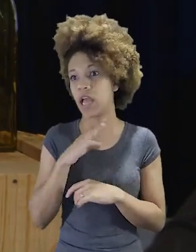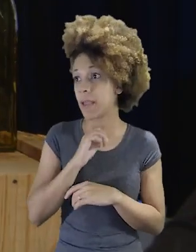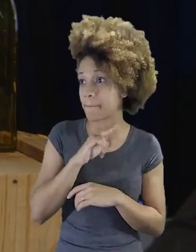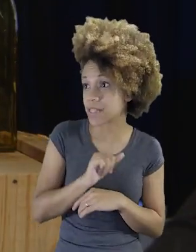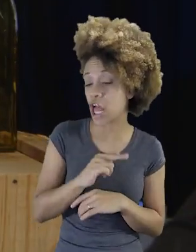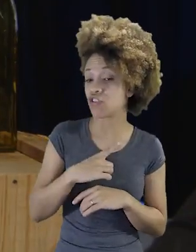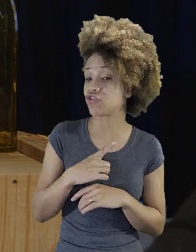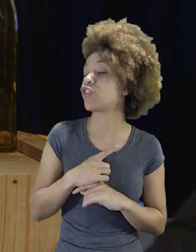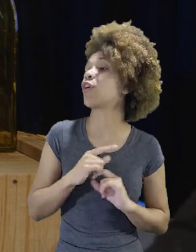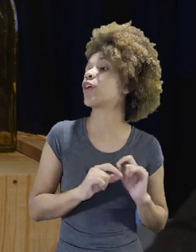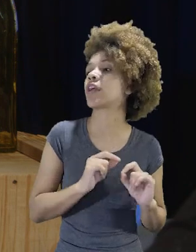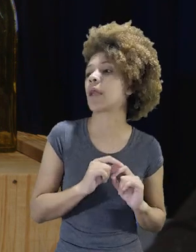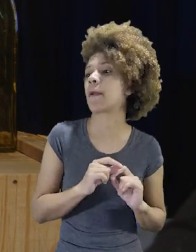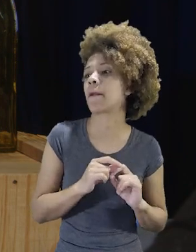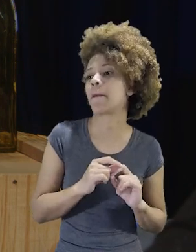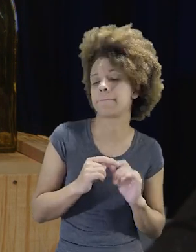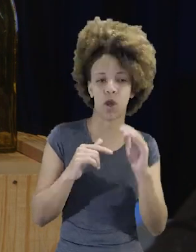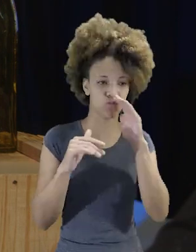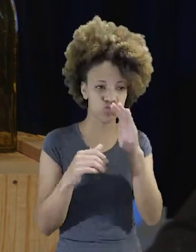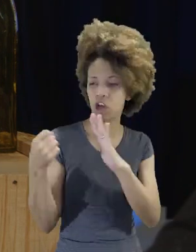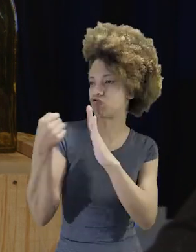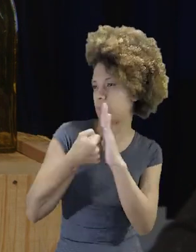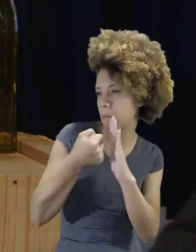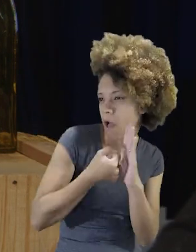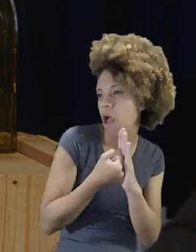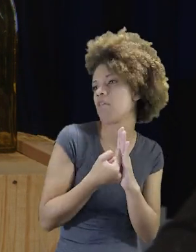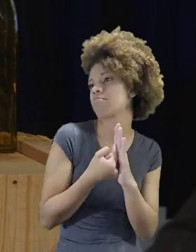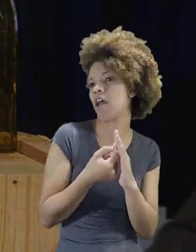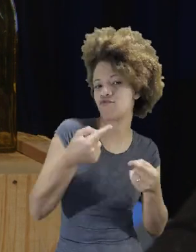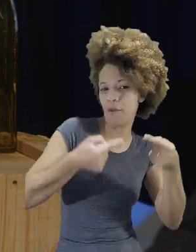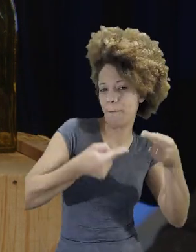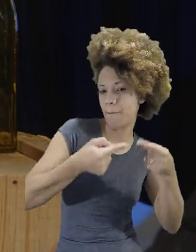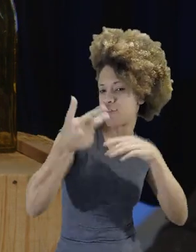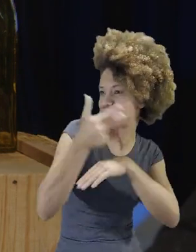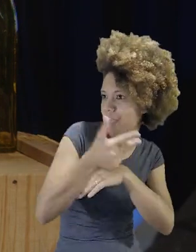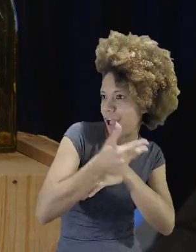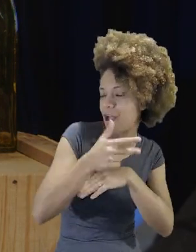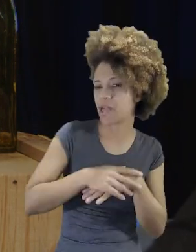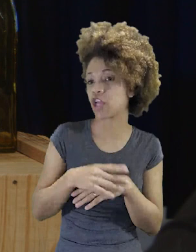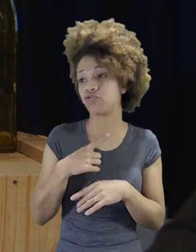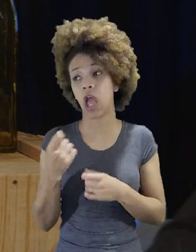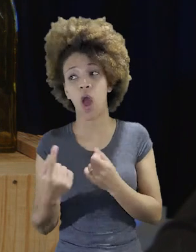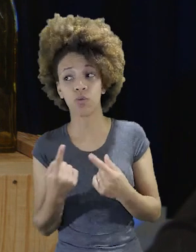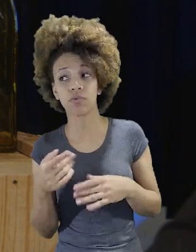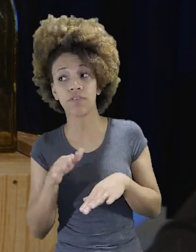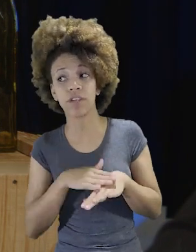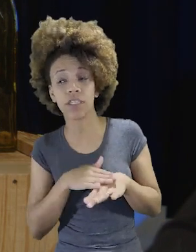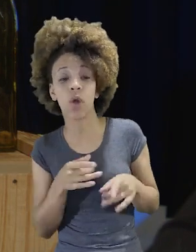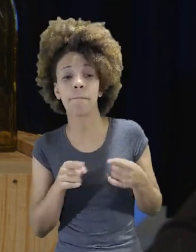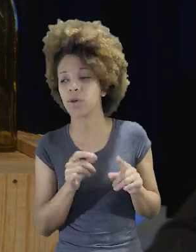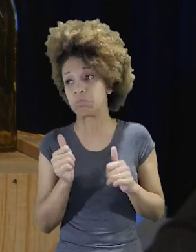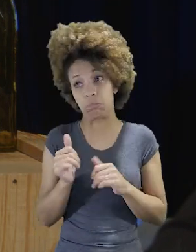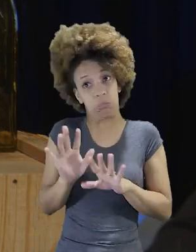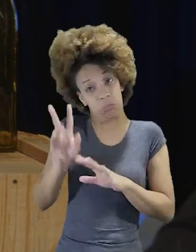de batalha de batalha de rap ele não tinha ali uns caras que ficavam fazendo músicas Contra Eles diz né que a gente chama é E